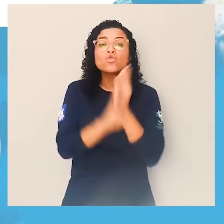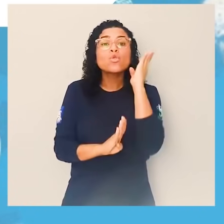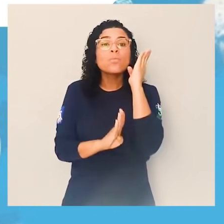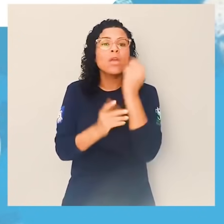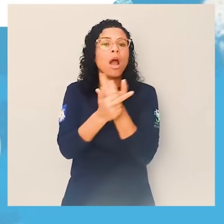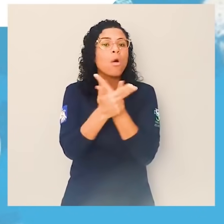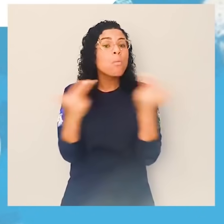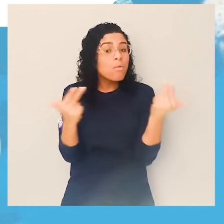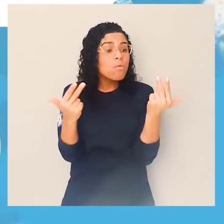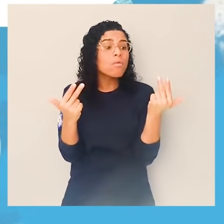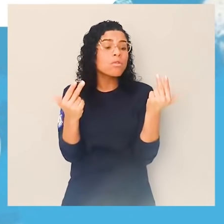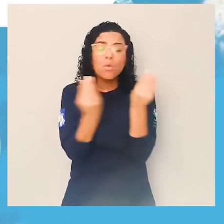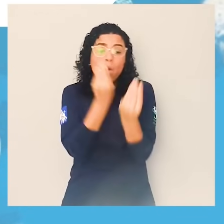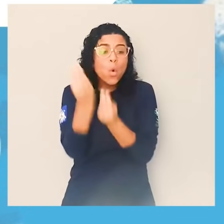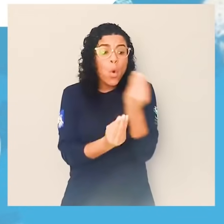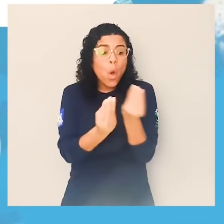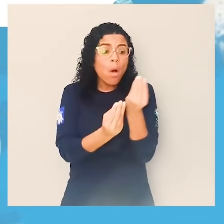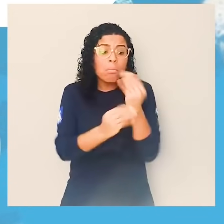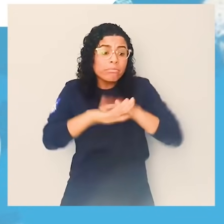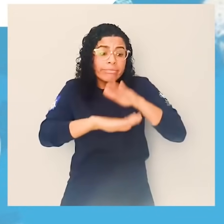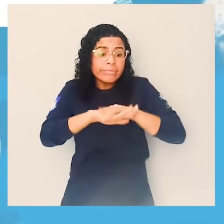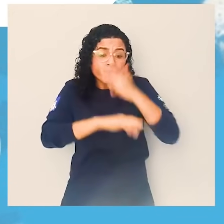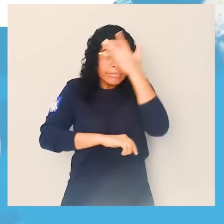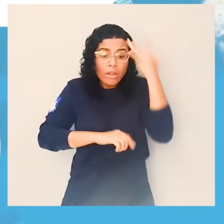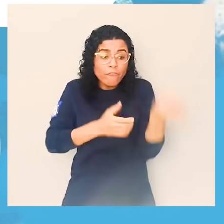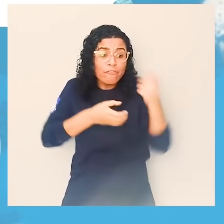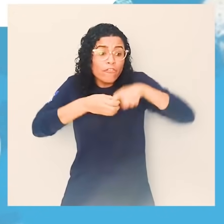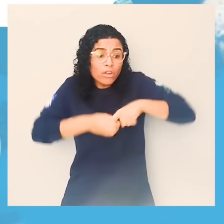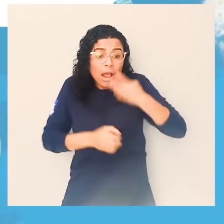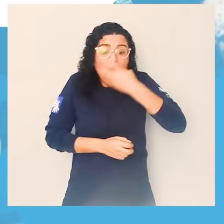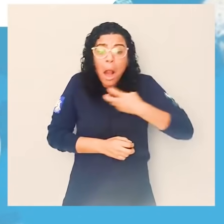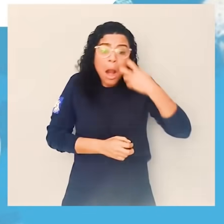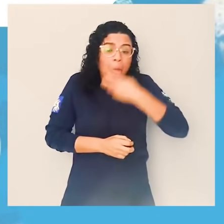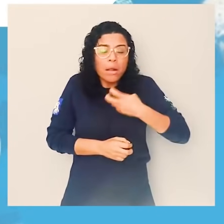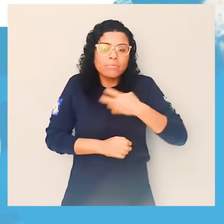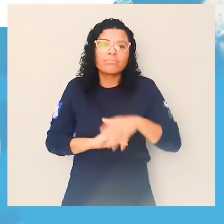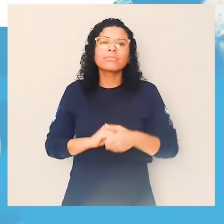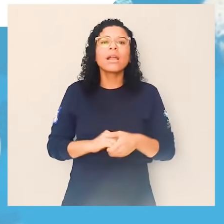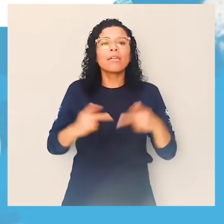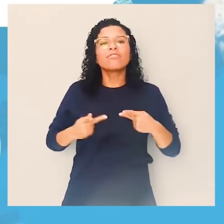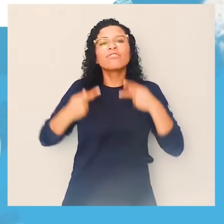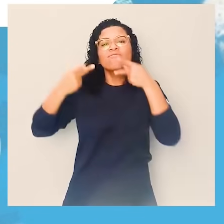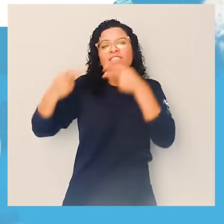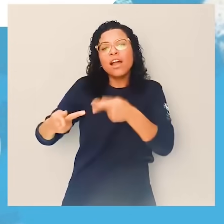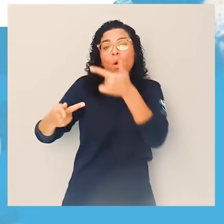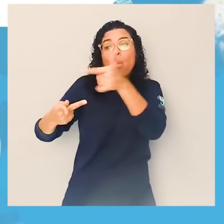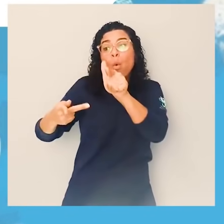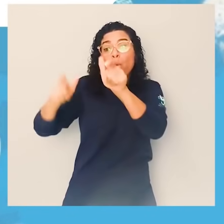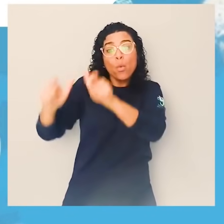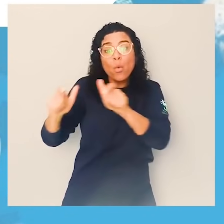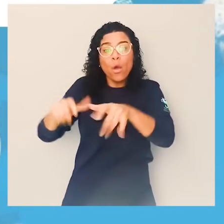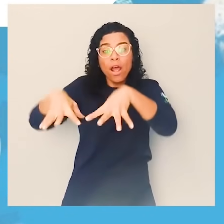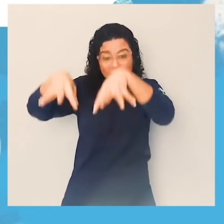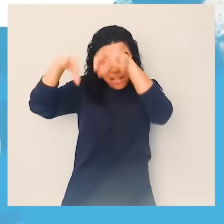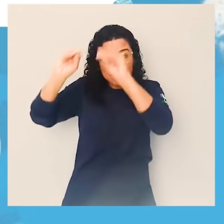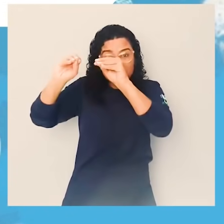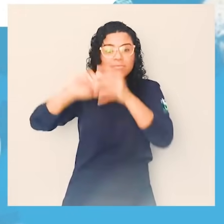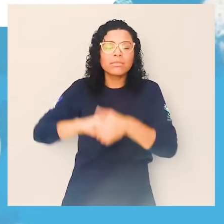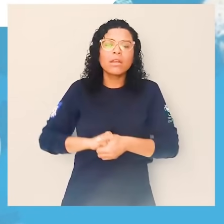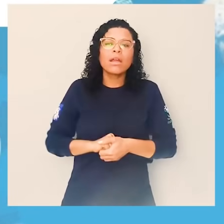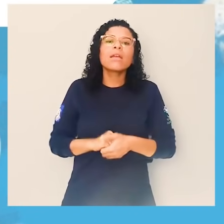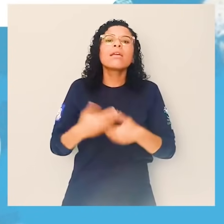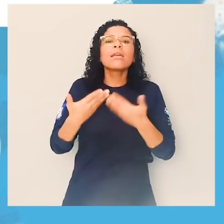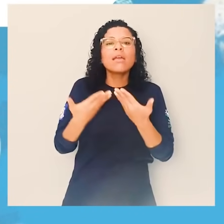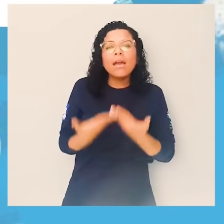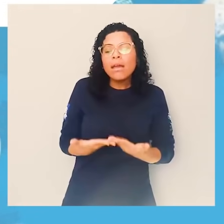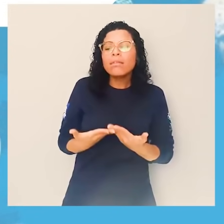uma forma de consertar o estrago que tinha feito. Resolveu visitar o reino vizinho, onde ele tinha ouvido falar